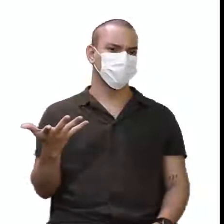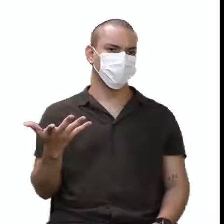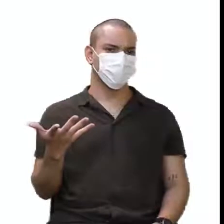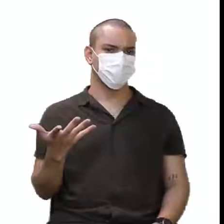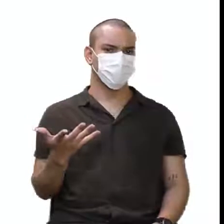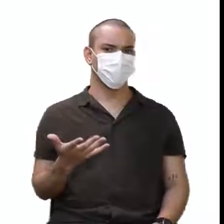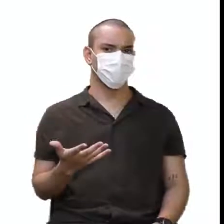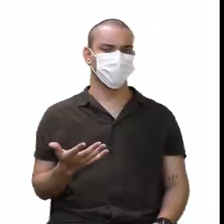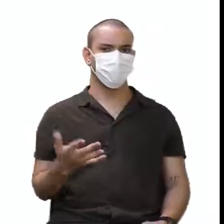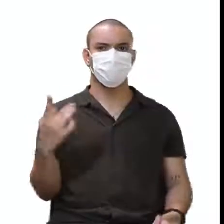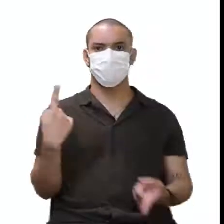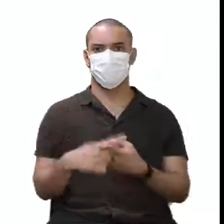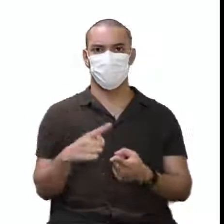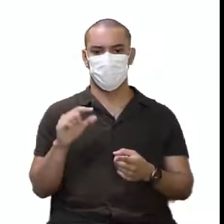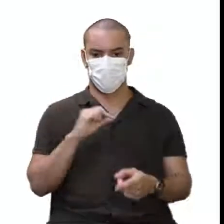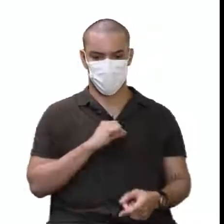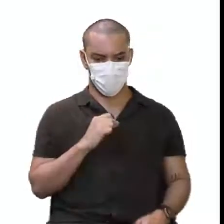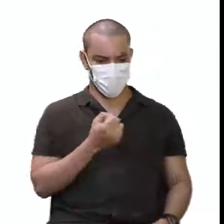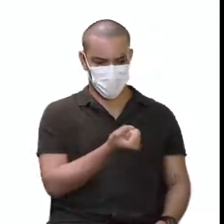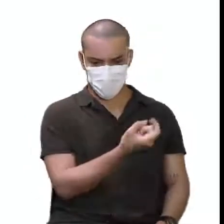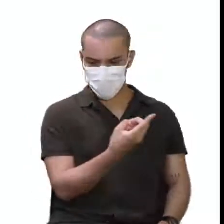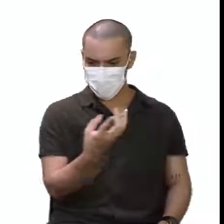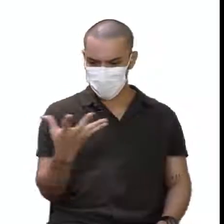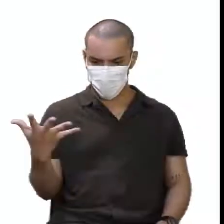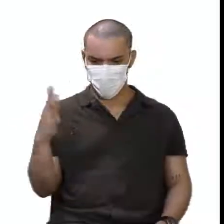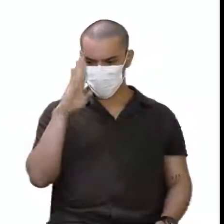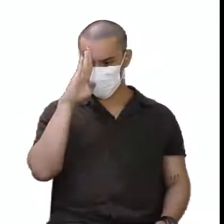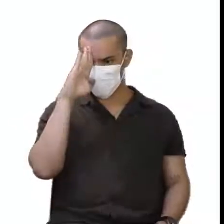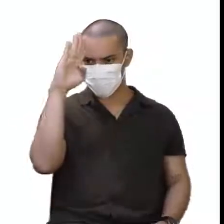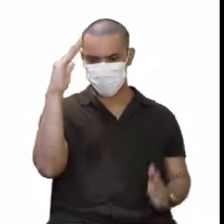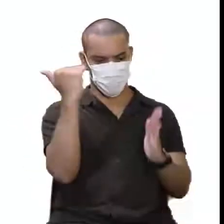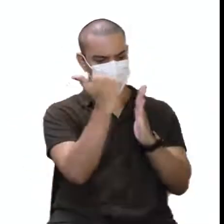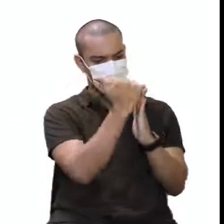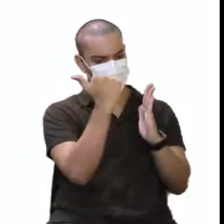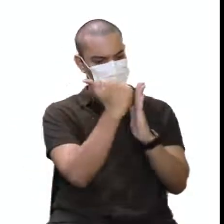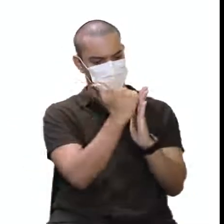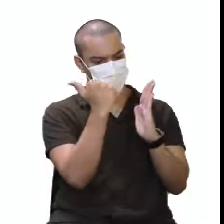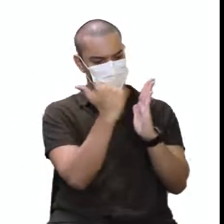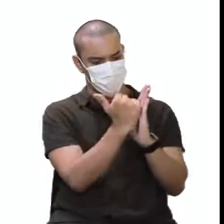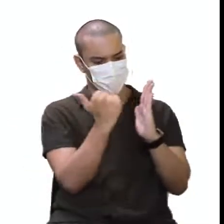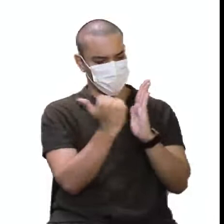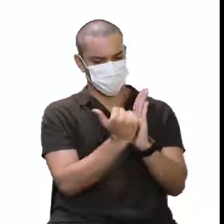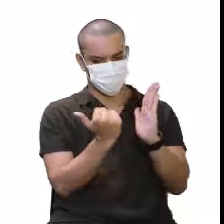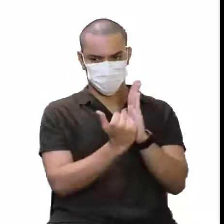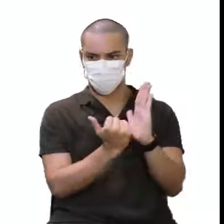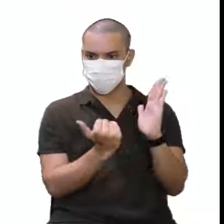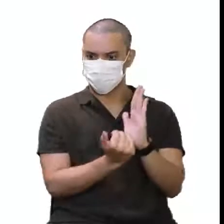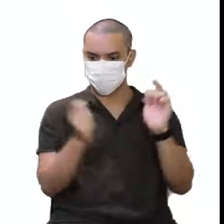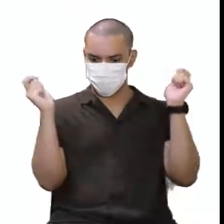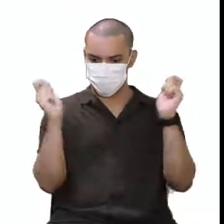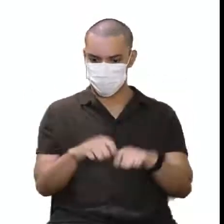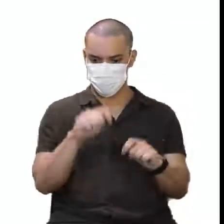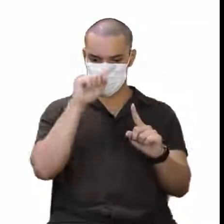ele foi enumerando que era um quesito fundamental para que ele conseguisse alcançar o